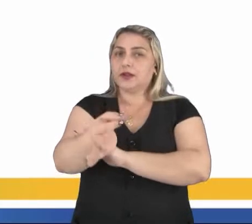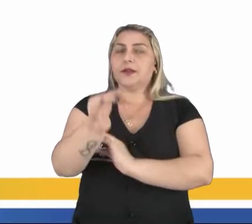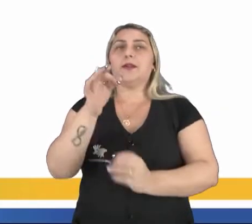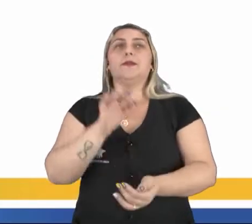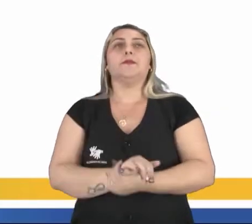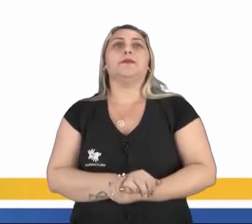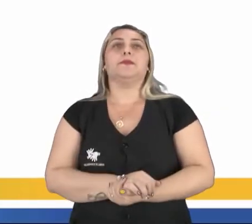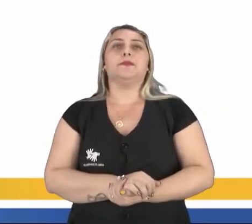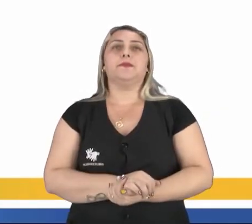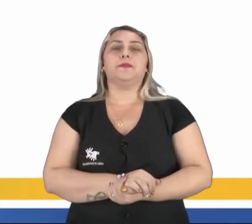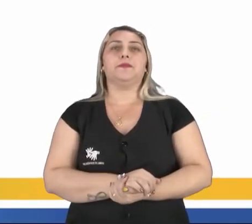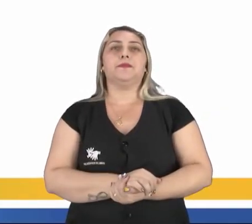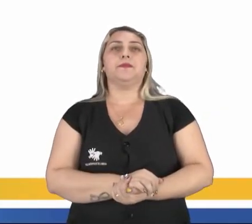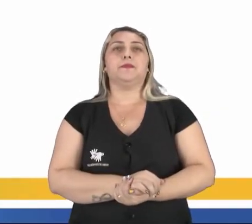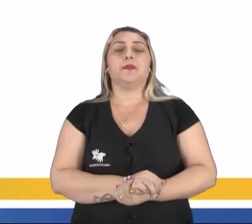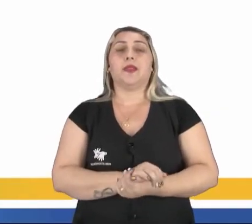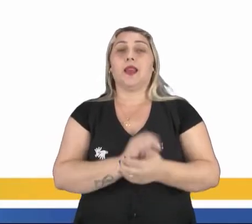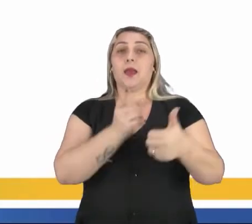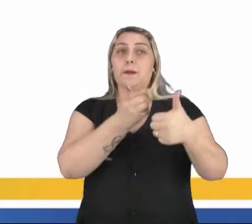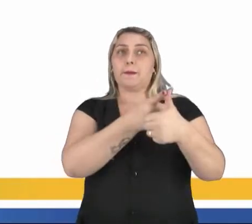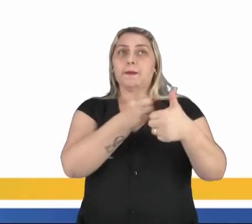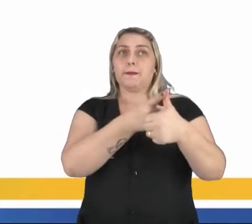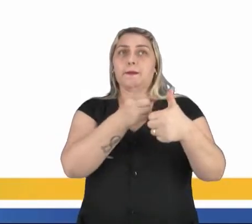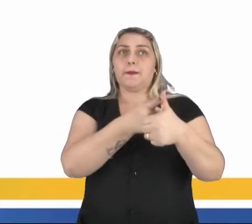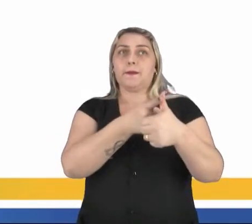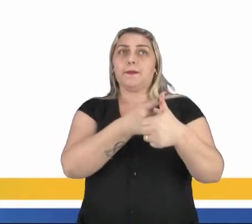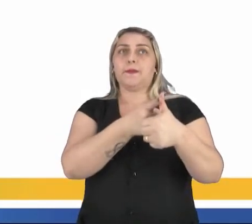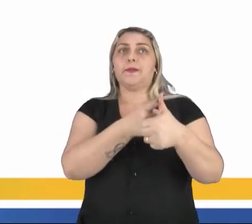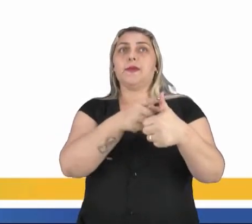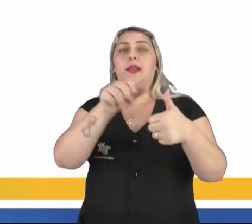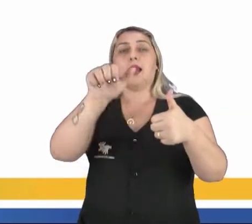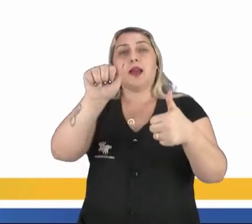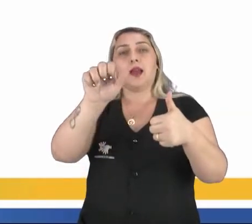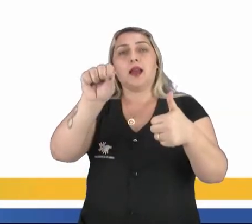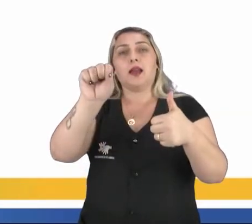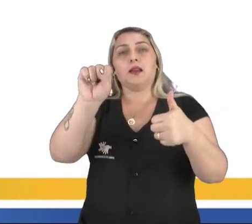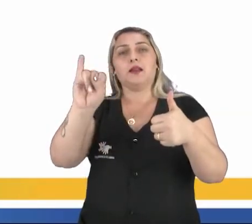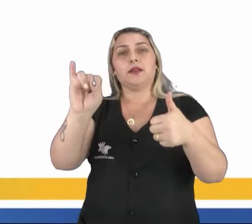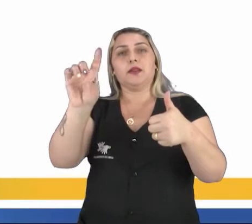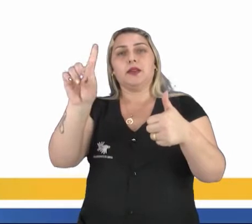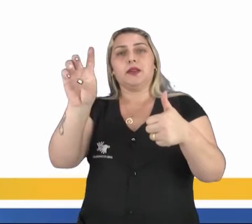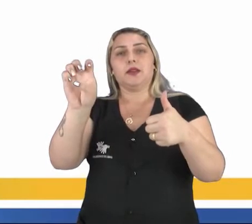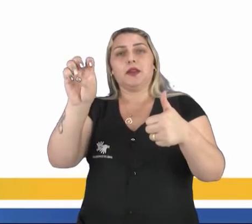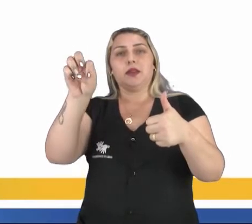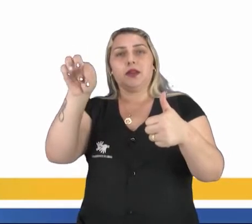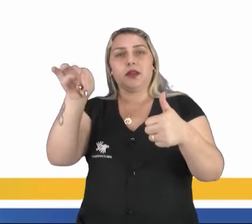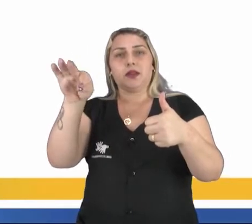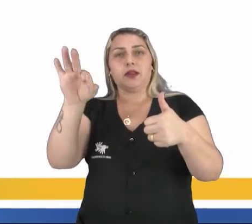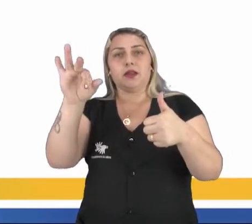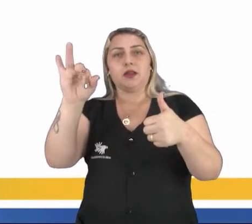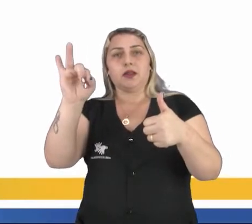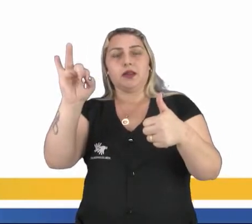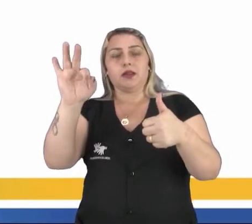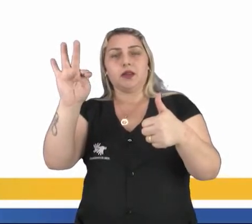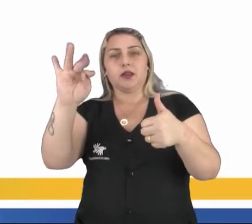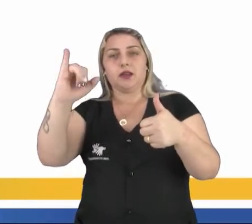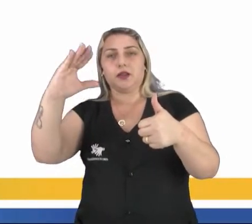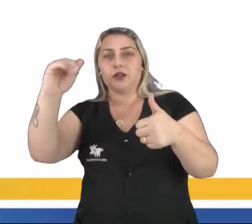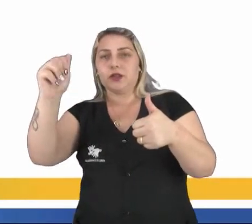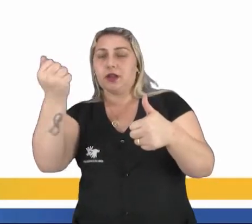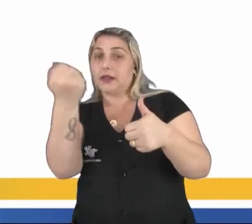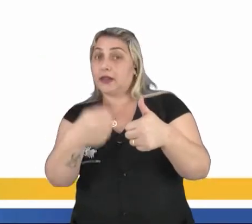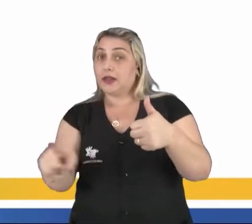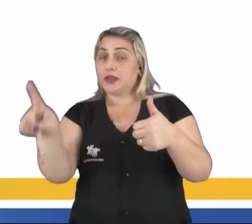pessoal? Então, de um lado, nós temos orações coordenadas assindéticas, porque não necessitam ali